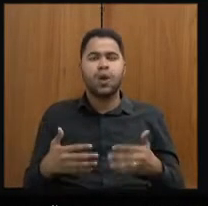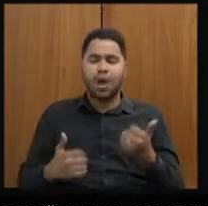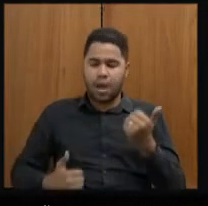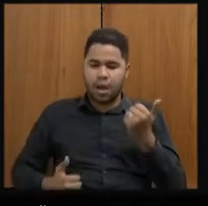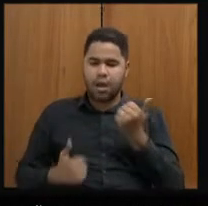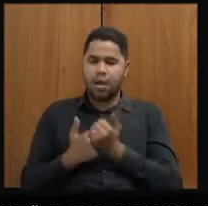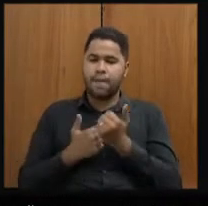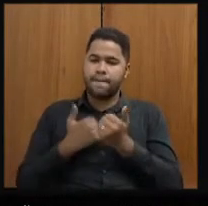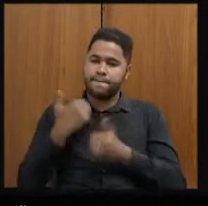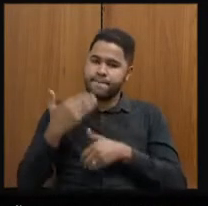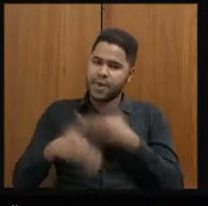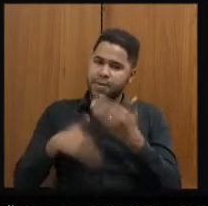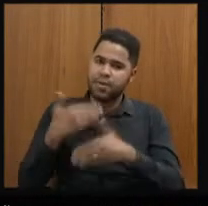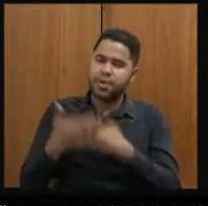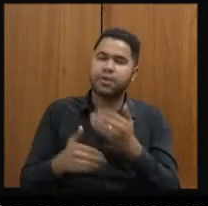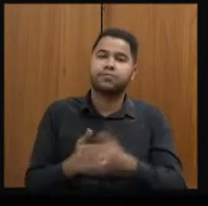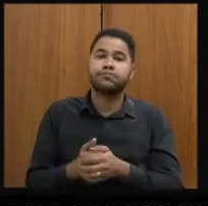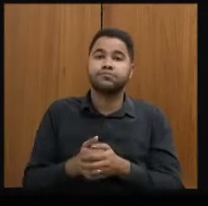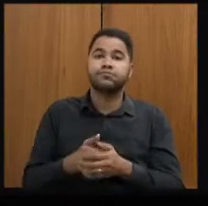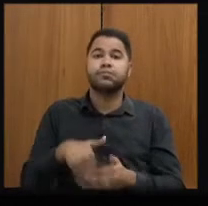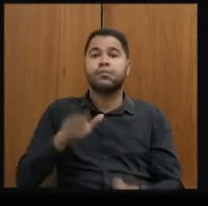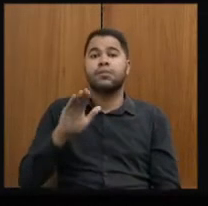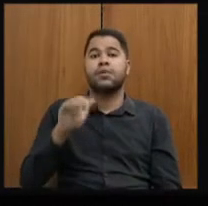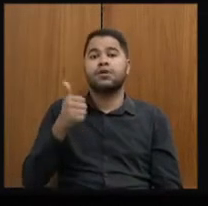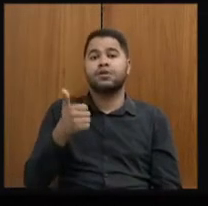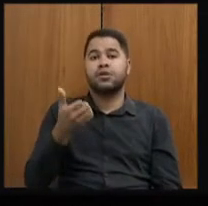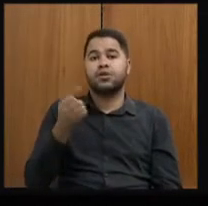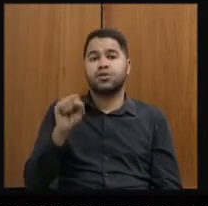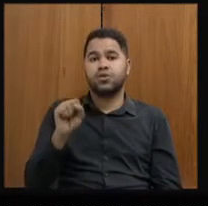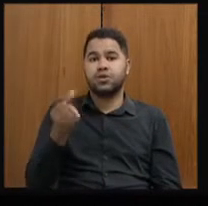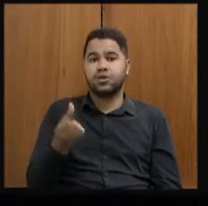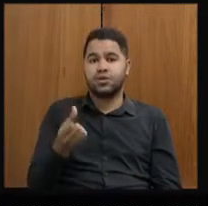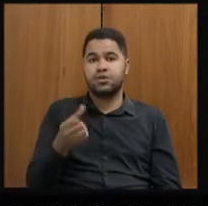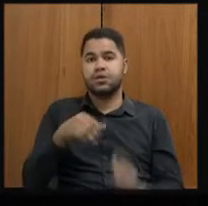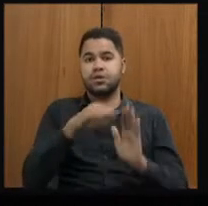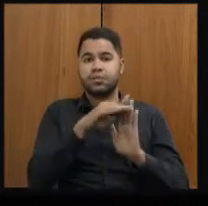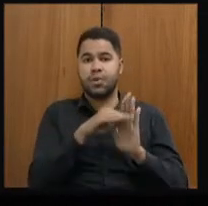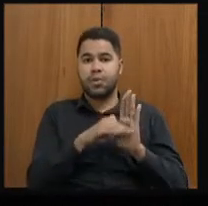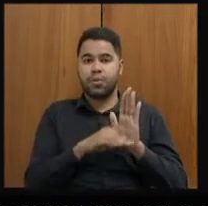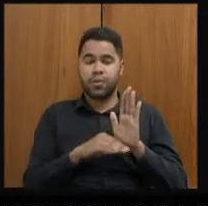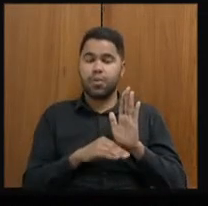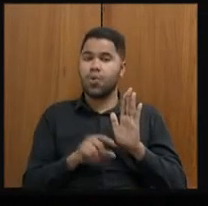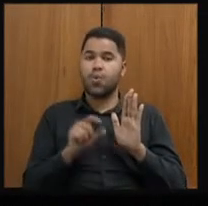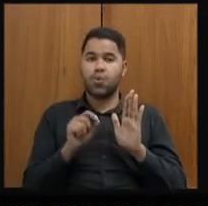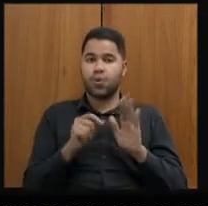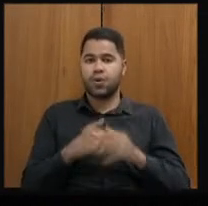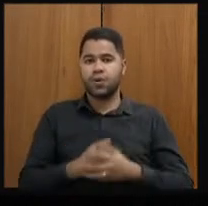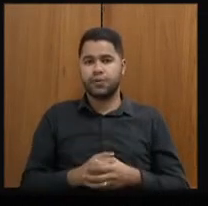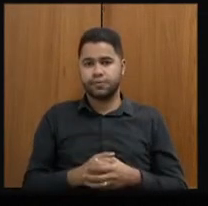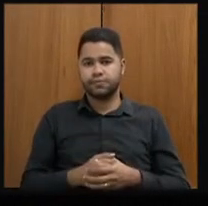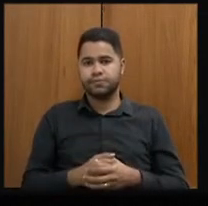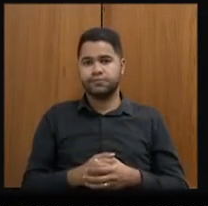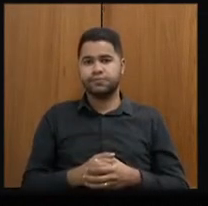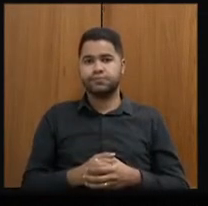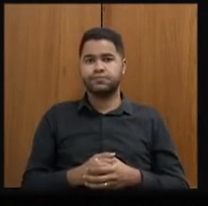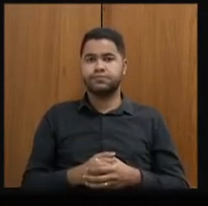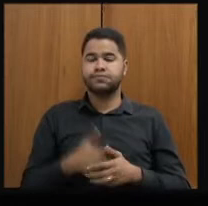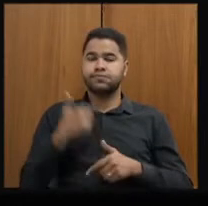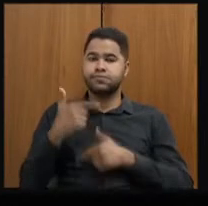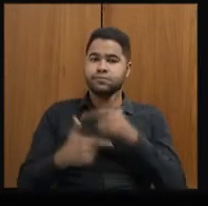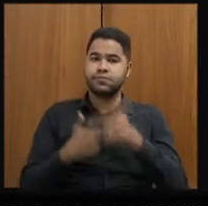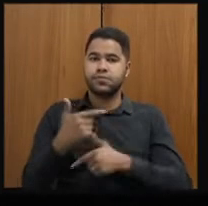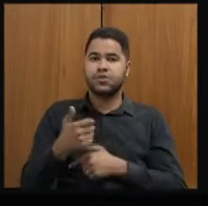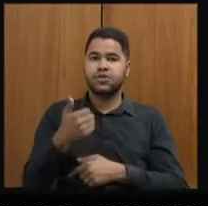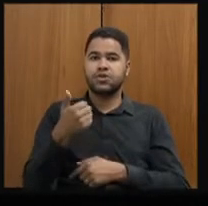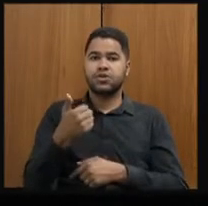amparada crescerem produtividade e mais de 186 matrizes e reprodutores que foram trabalhados